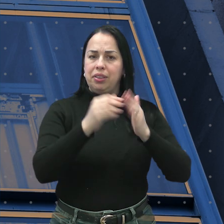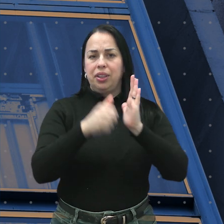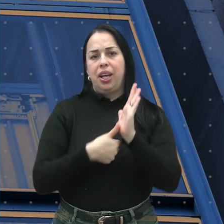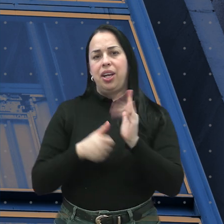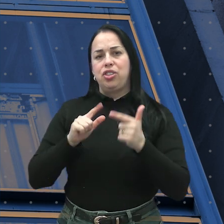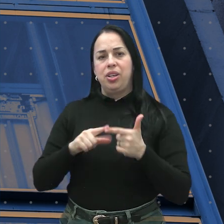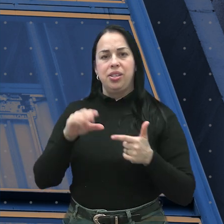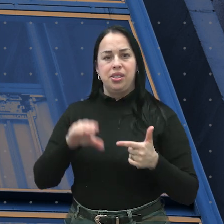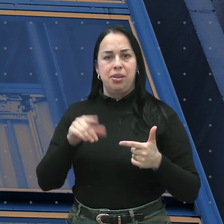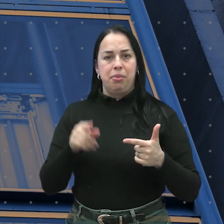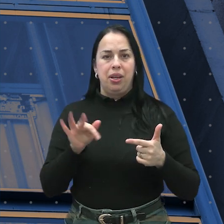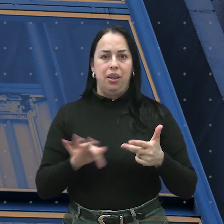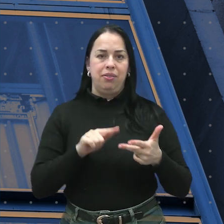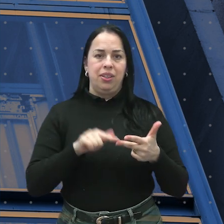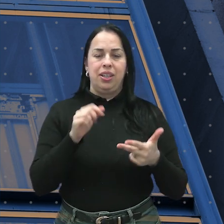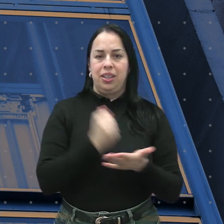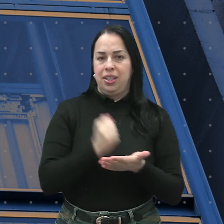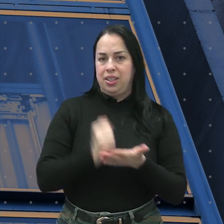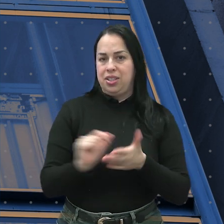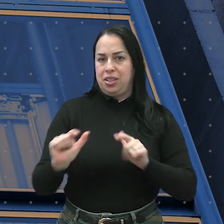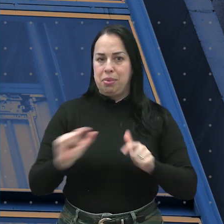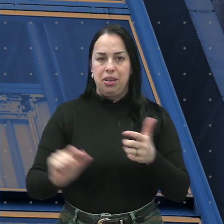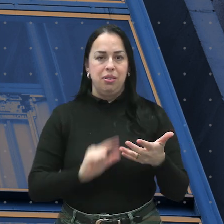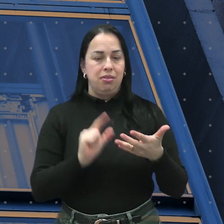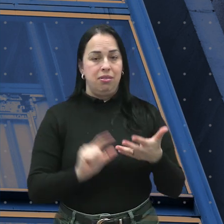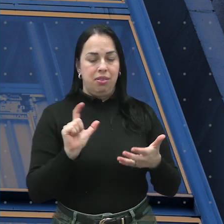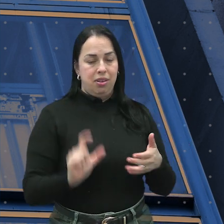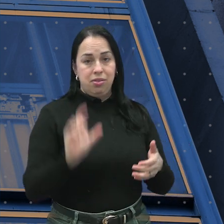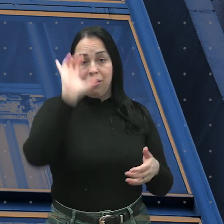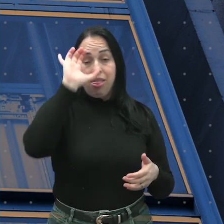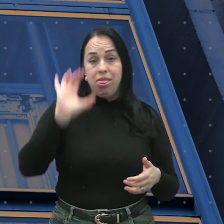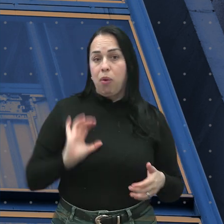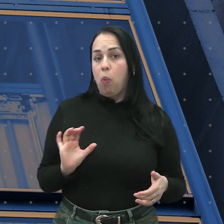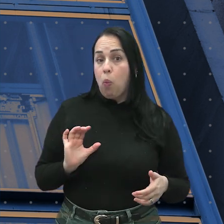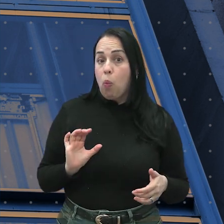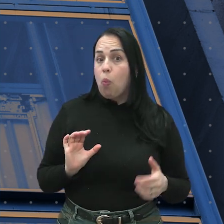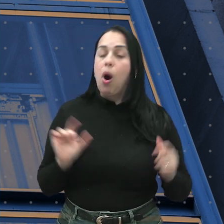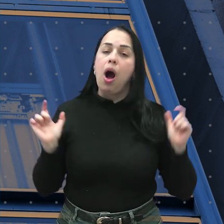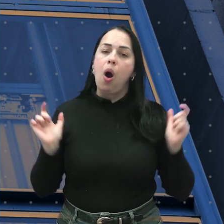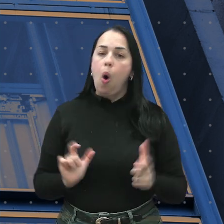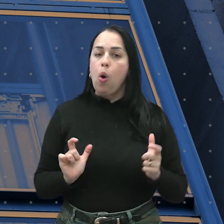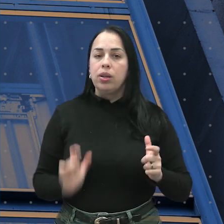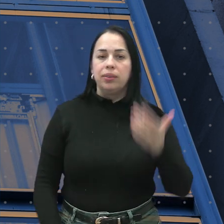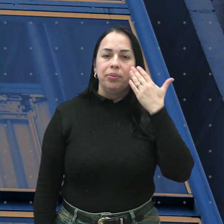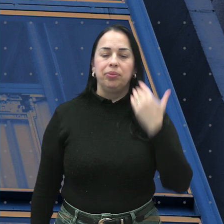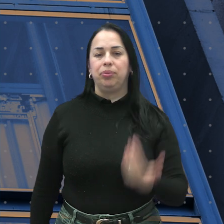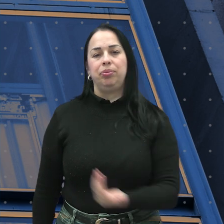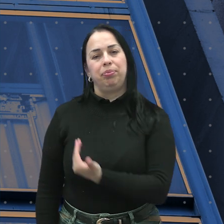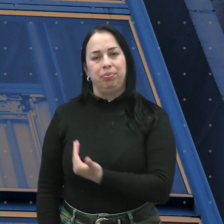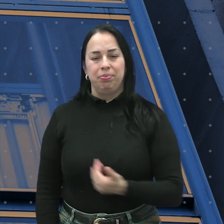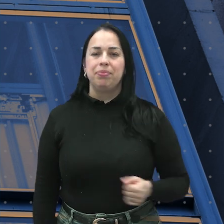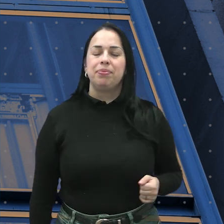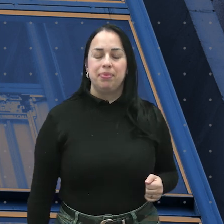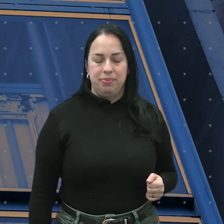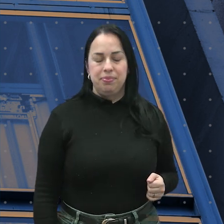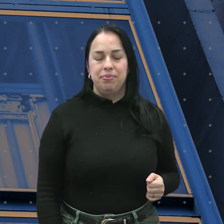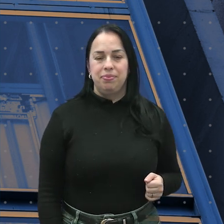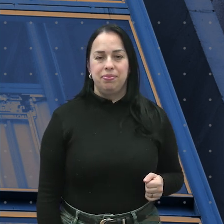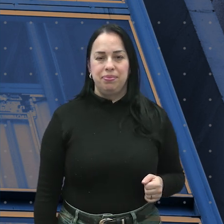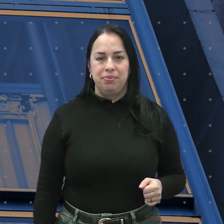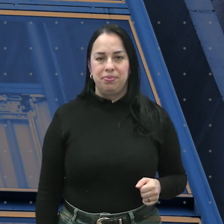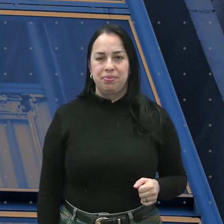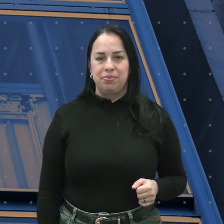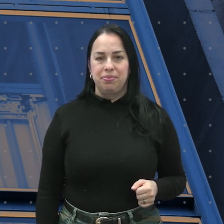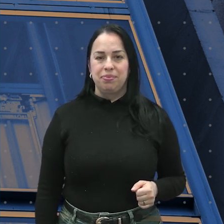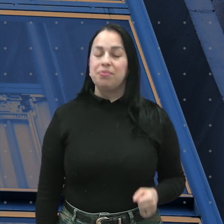ao PAT levando o RG, CPF, carteira de trabalho e o cartão cidadão. O PAT fica na Praça Afonso